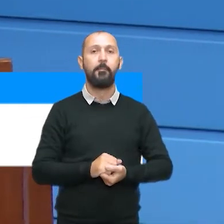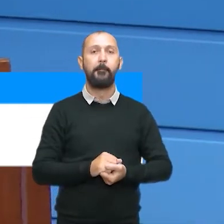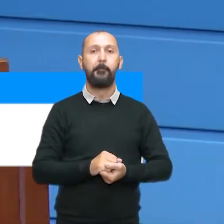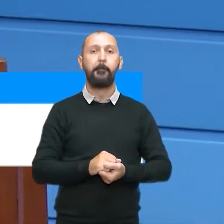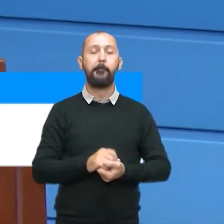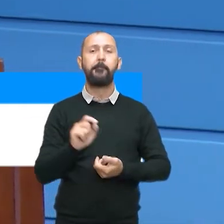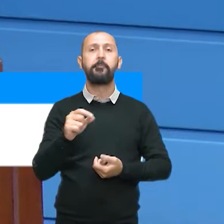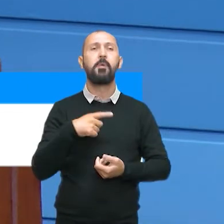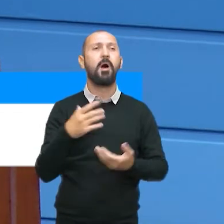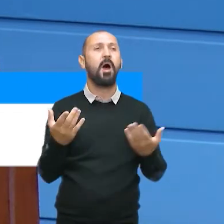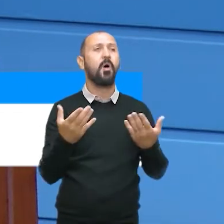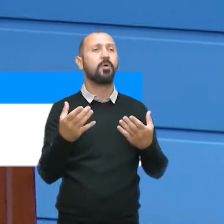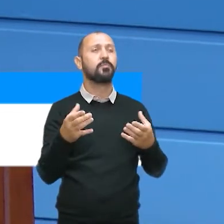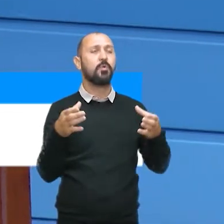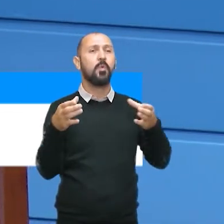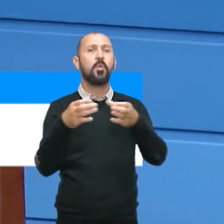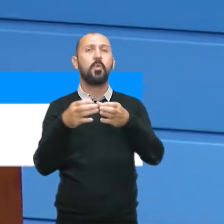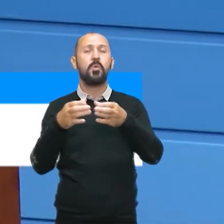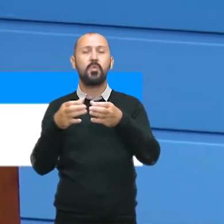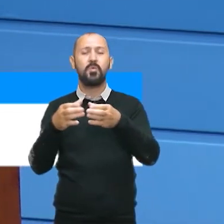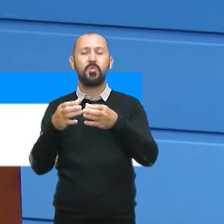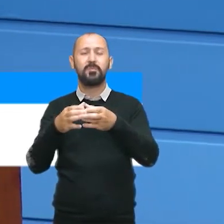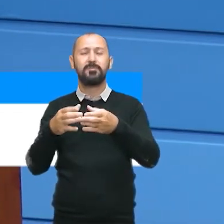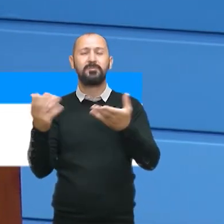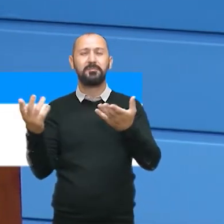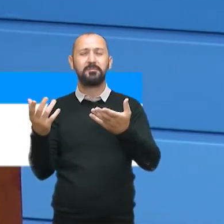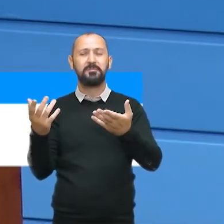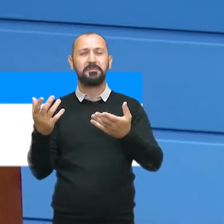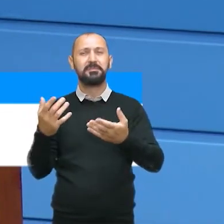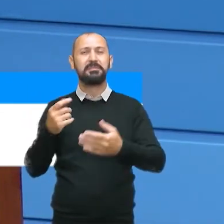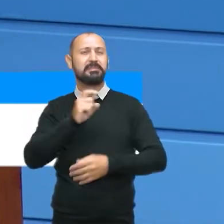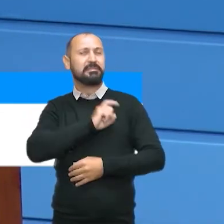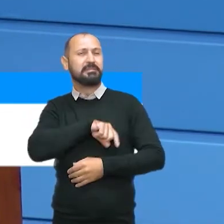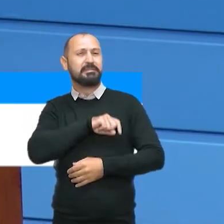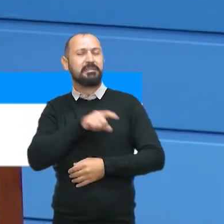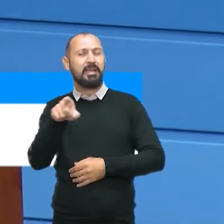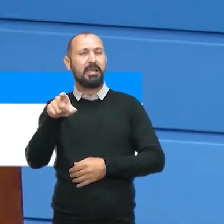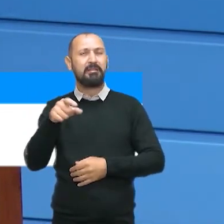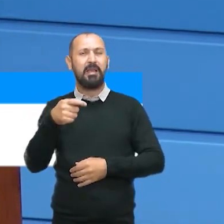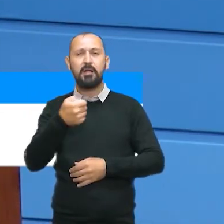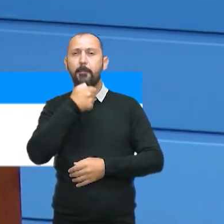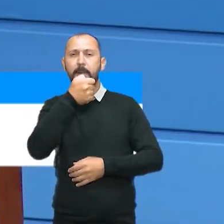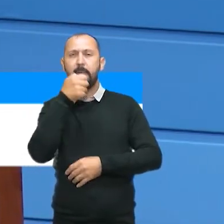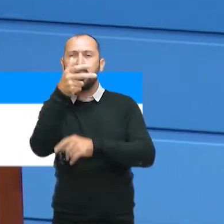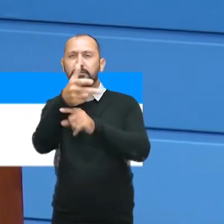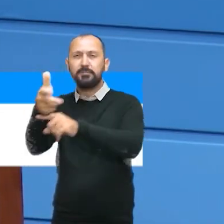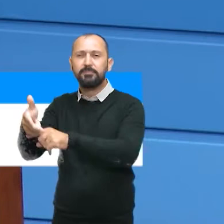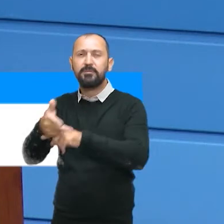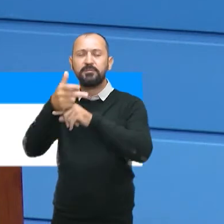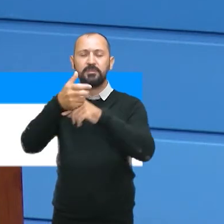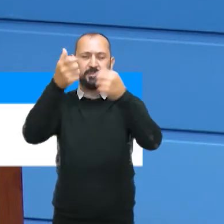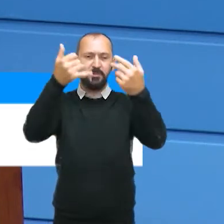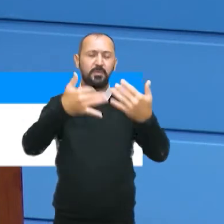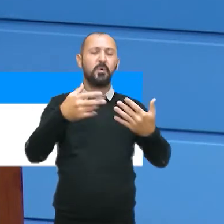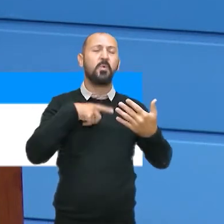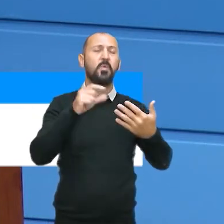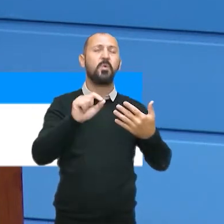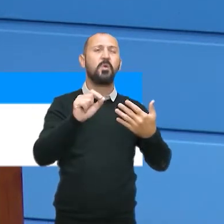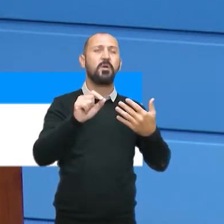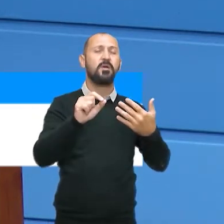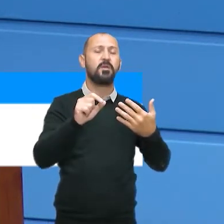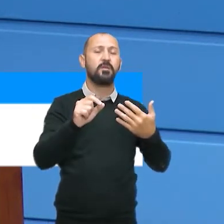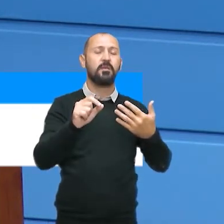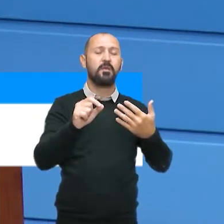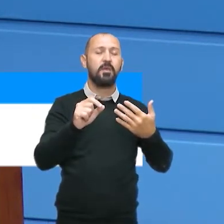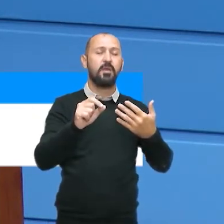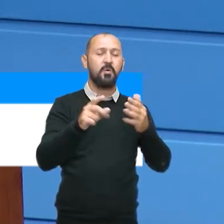disso. Aí, covardemente, parte da imprensa vem e deturpa o projeto, dizendo que nós